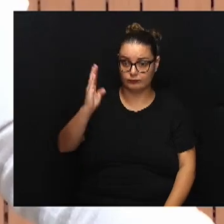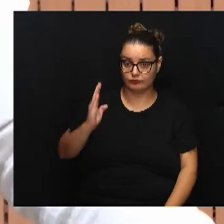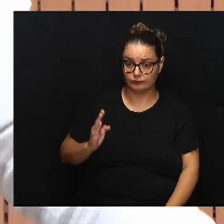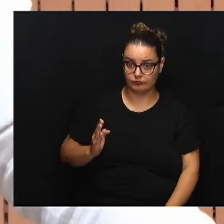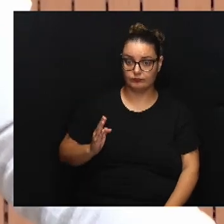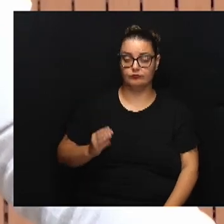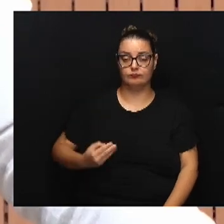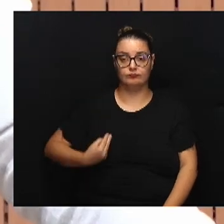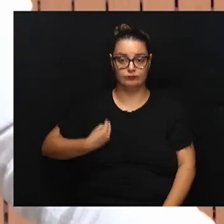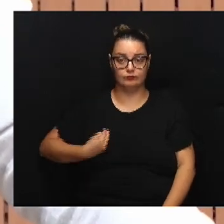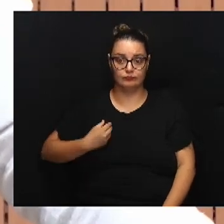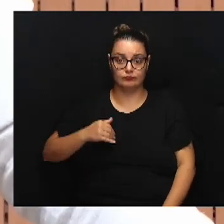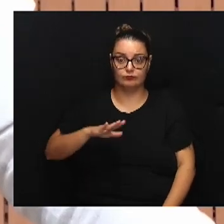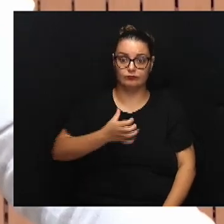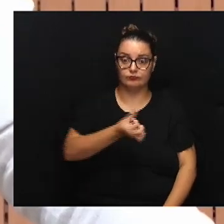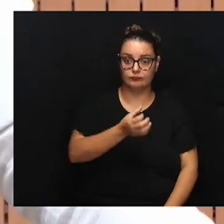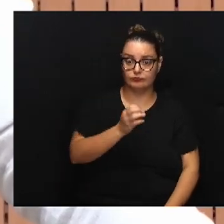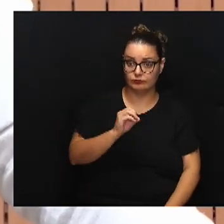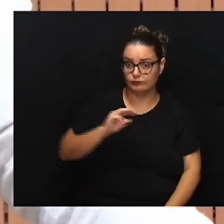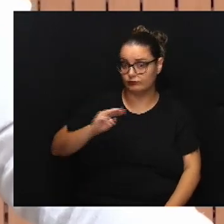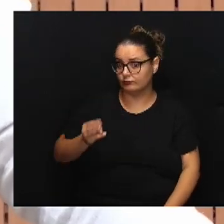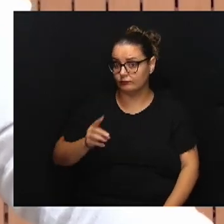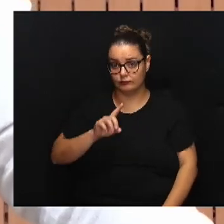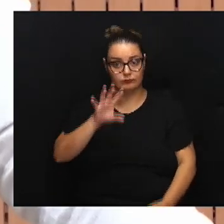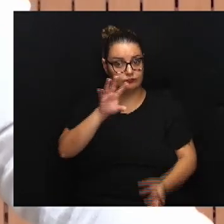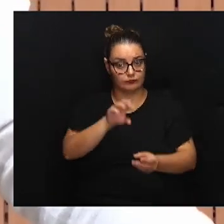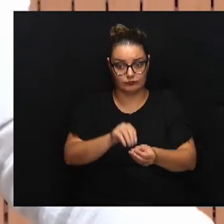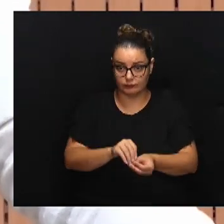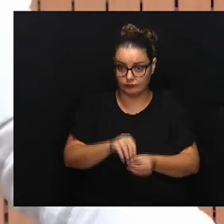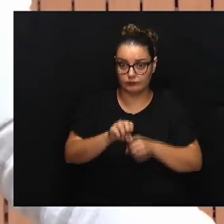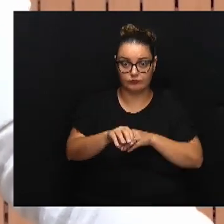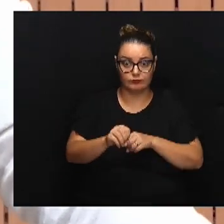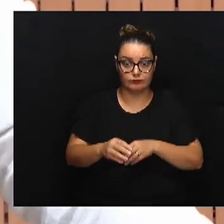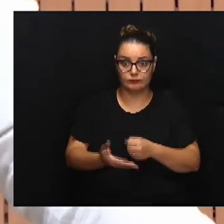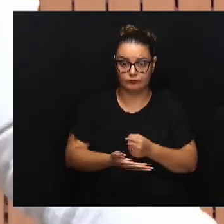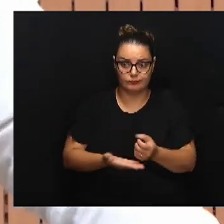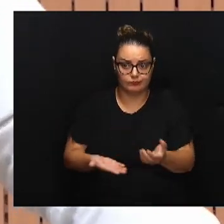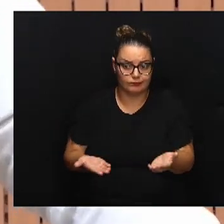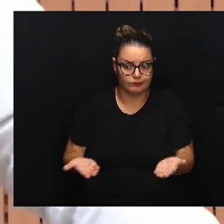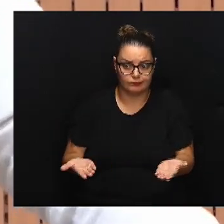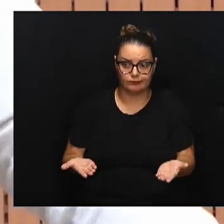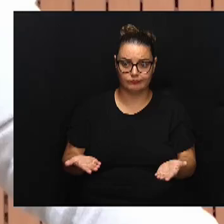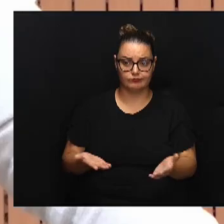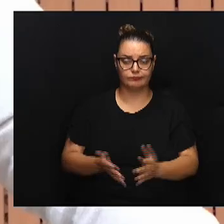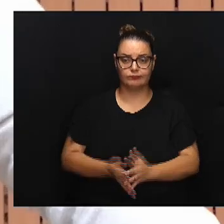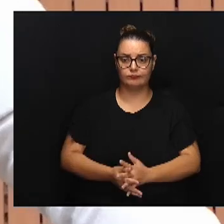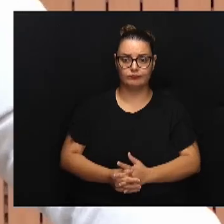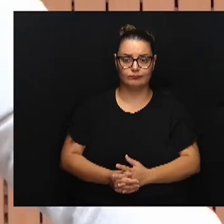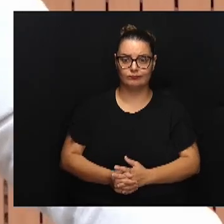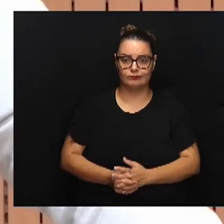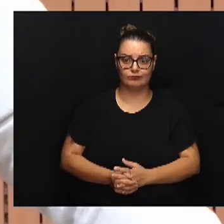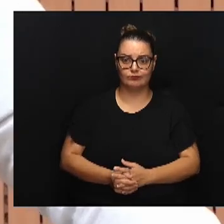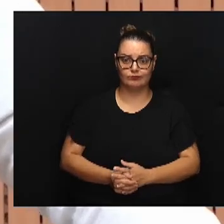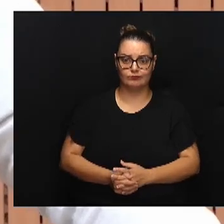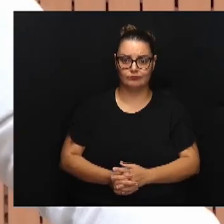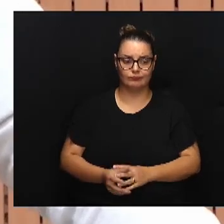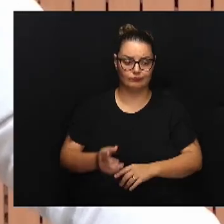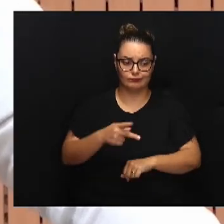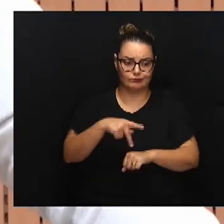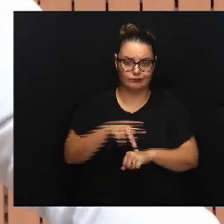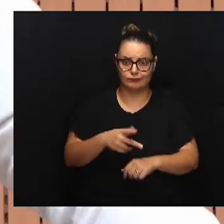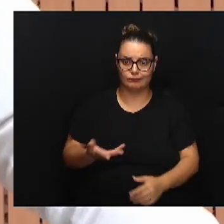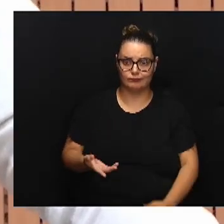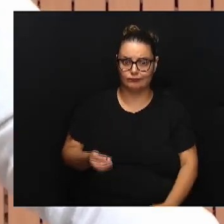aí, mais de 60 milhões que não concluíram a educação básica. Isso é um país, quase